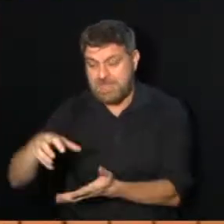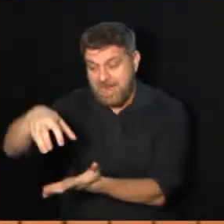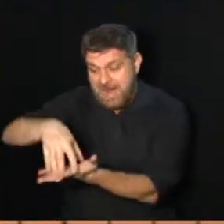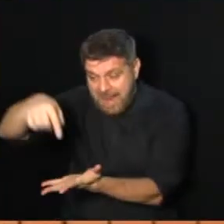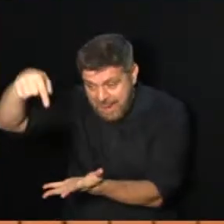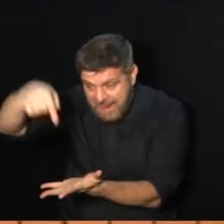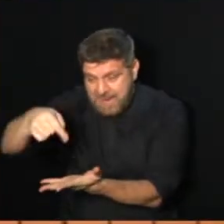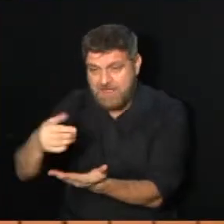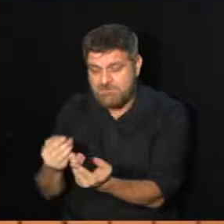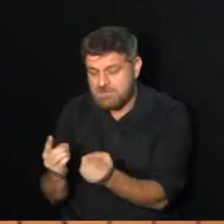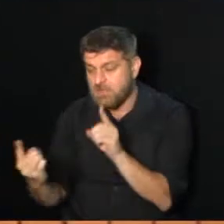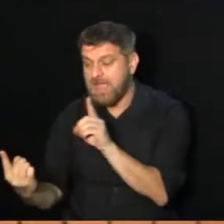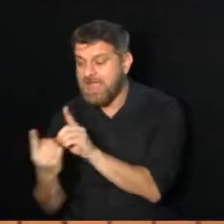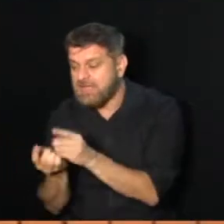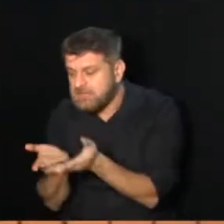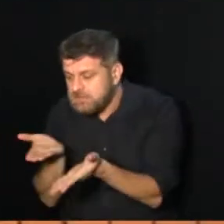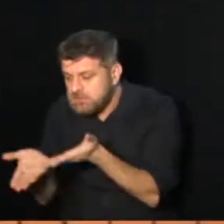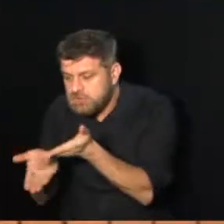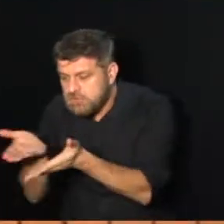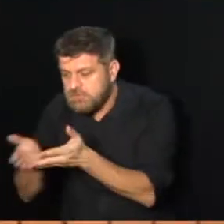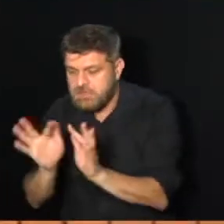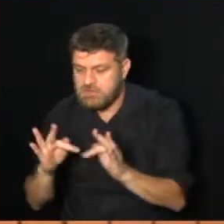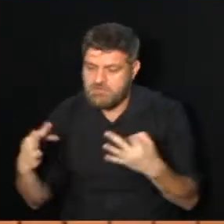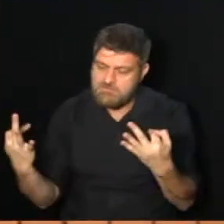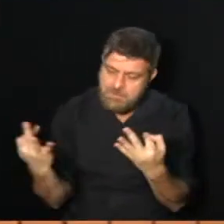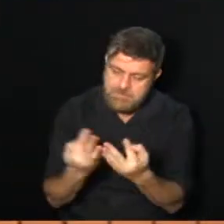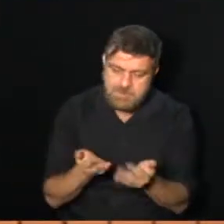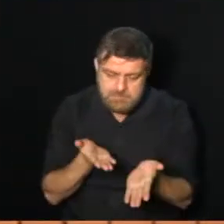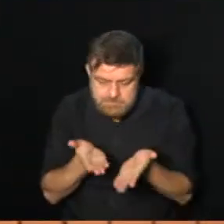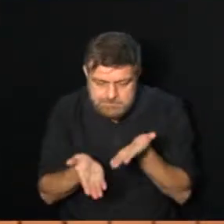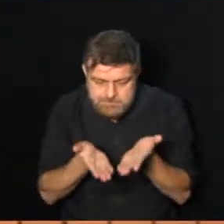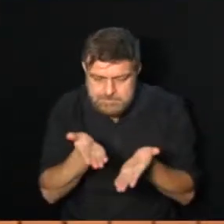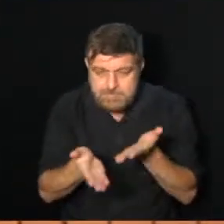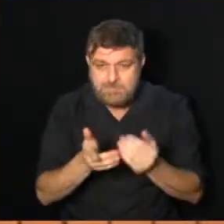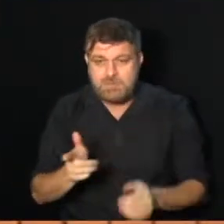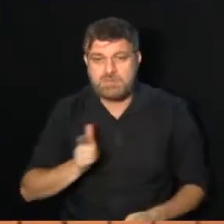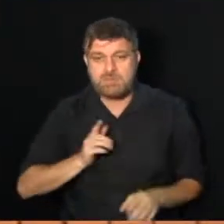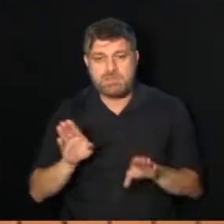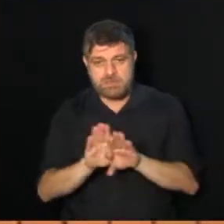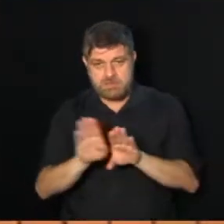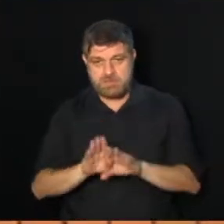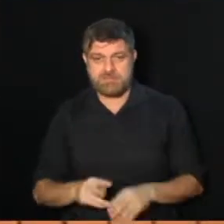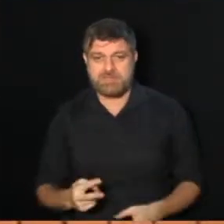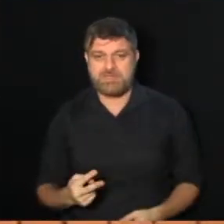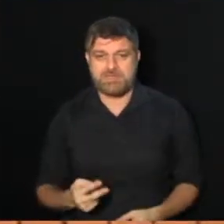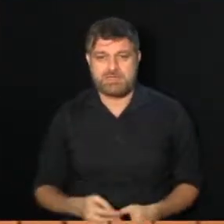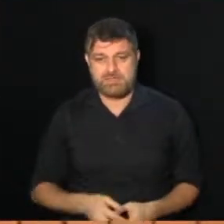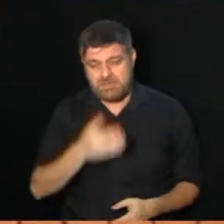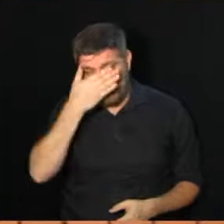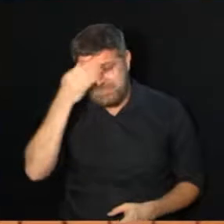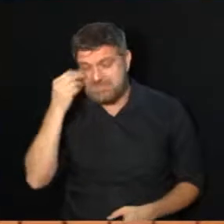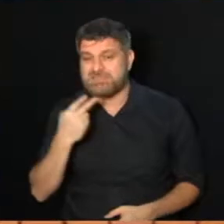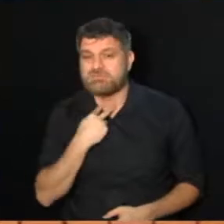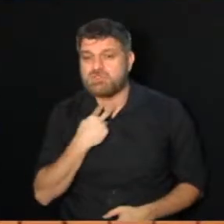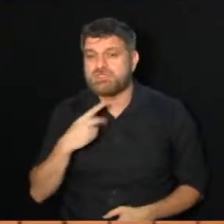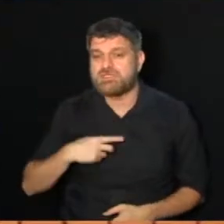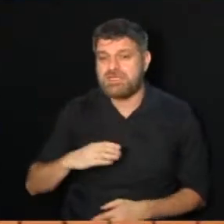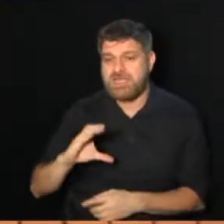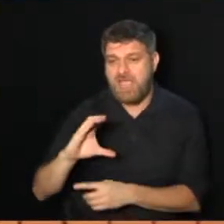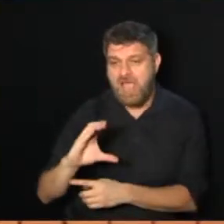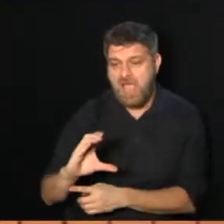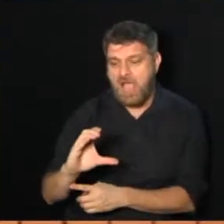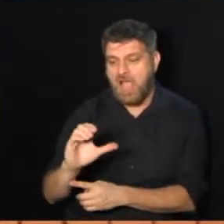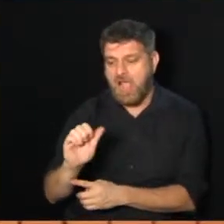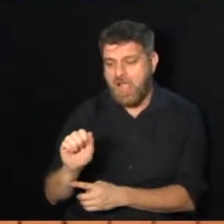Infância, seja na Vara de Família e Sucessões. E nós temos também aqui, não poderia deixar de destacar, a presença da Carla.